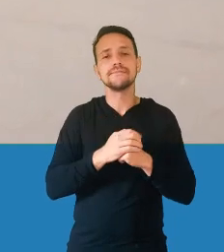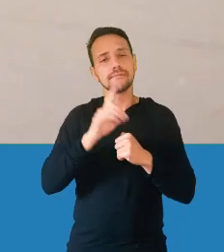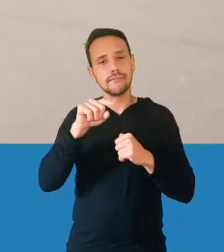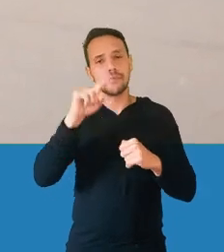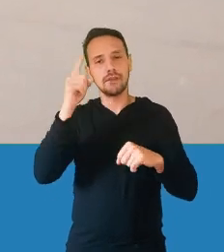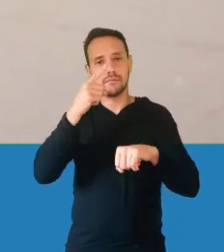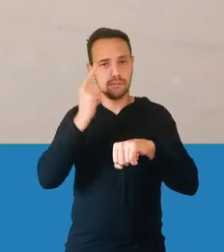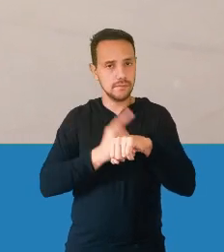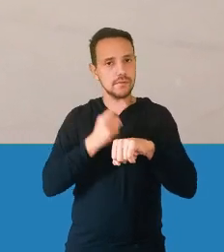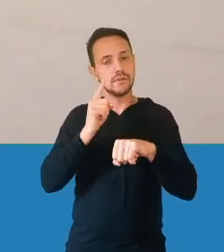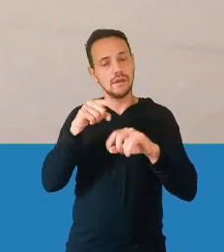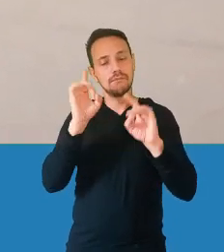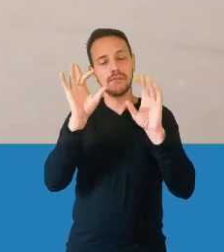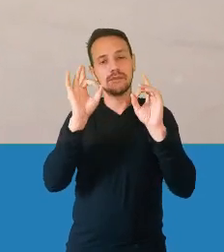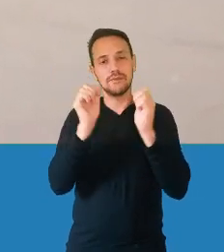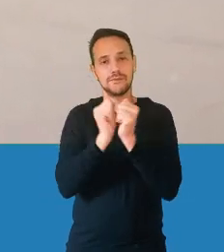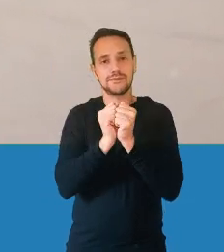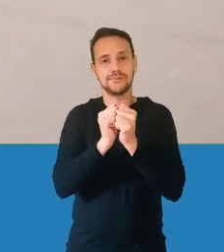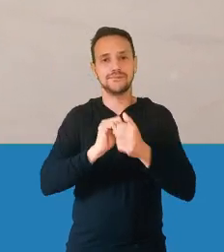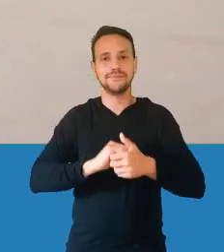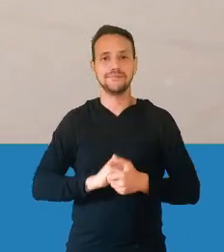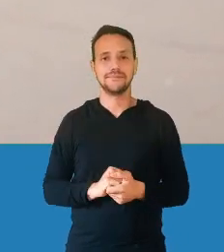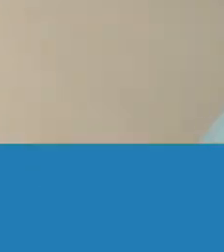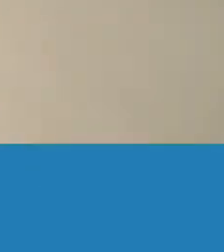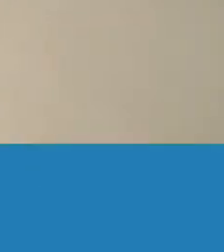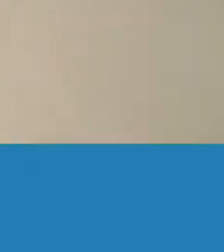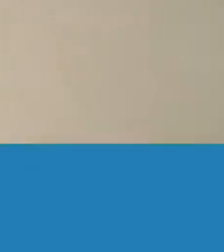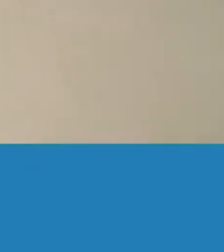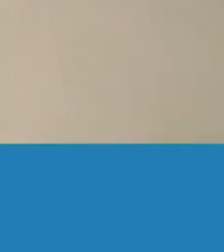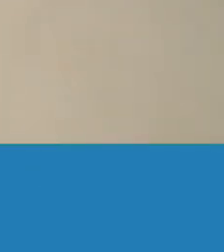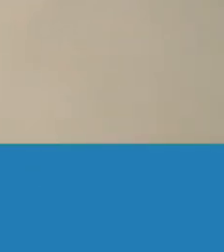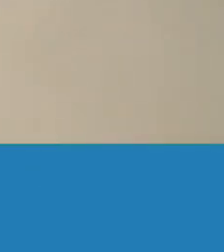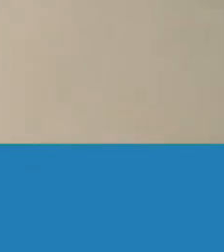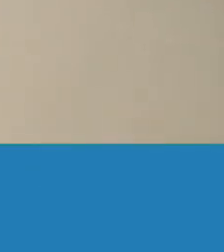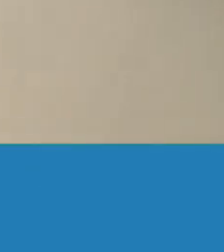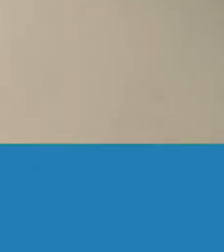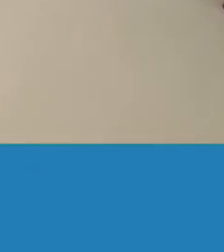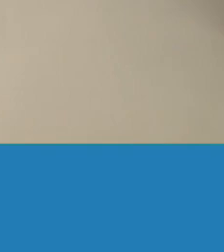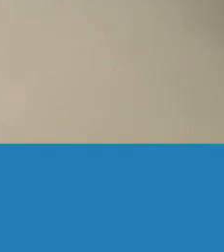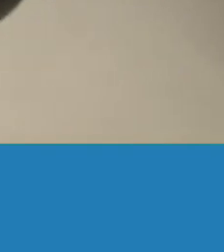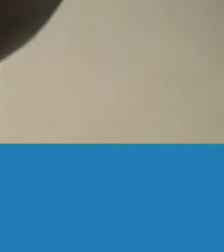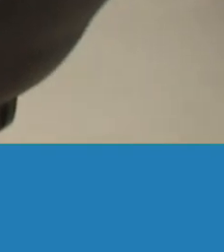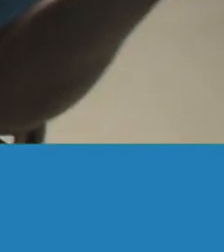Então é um momento especial que a gente vai ter com eles.